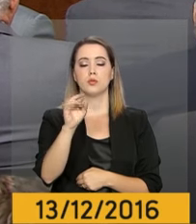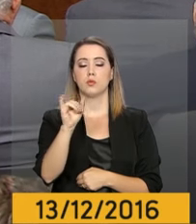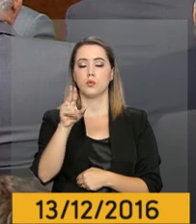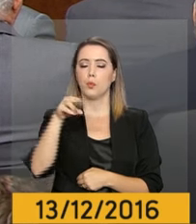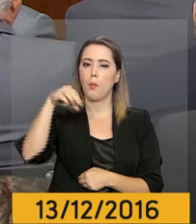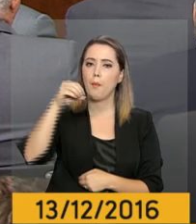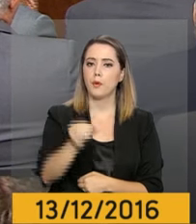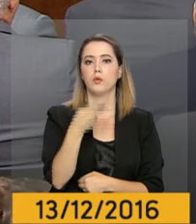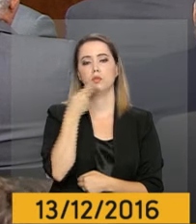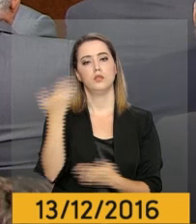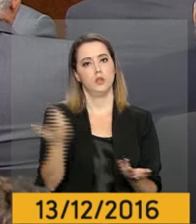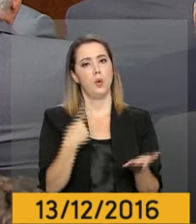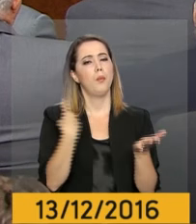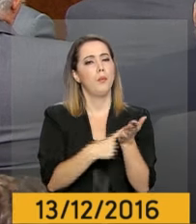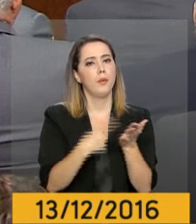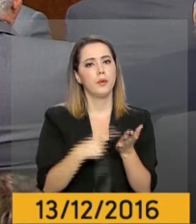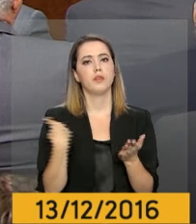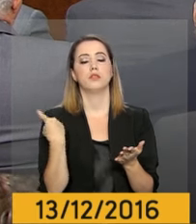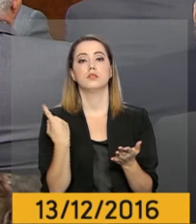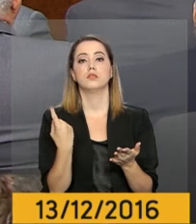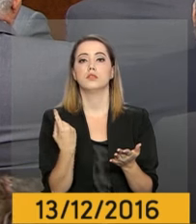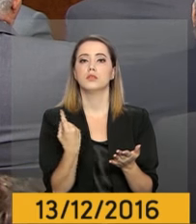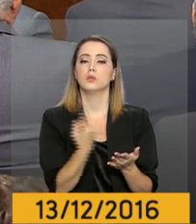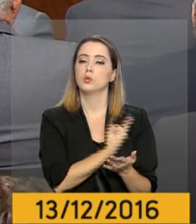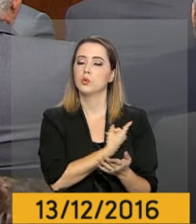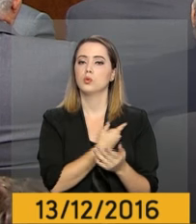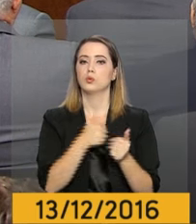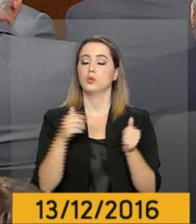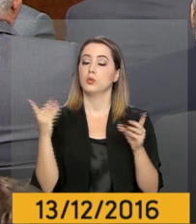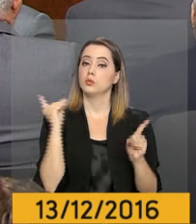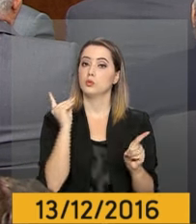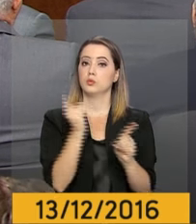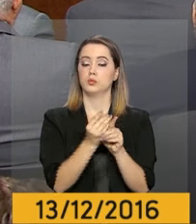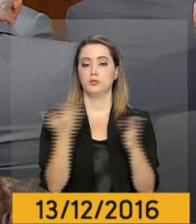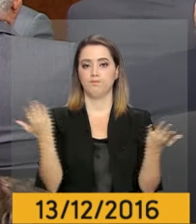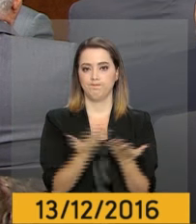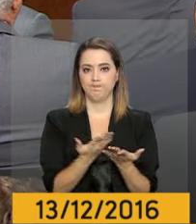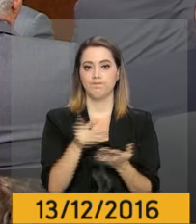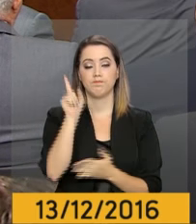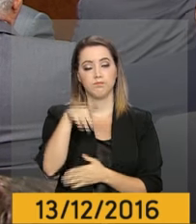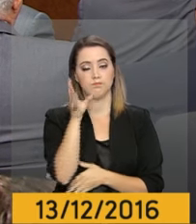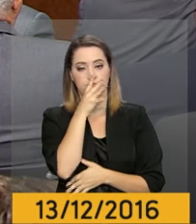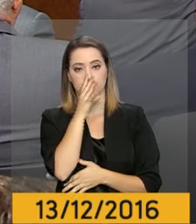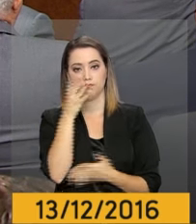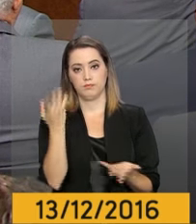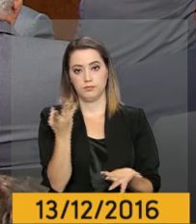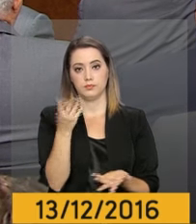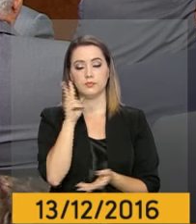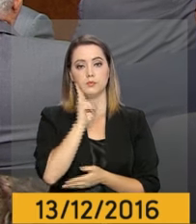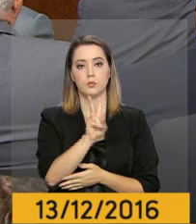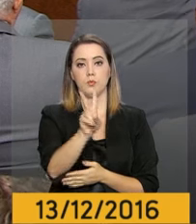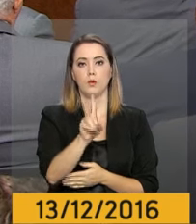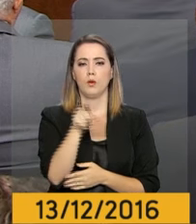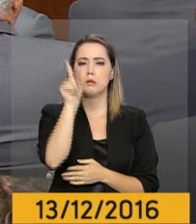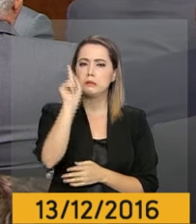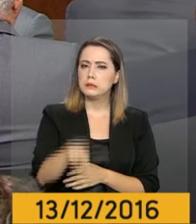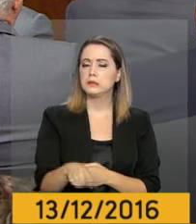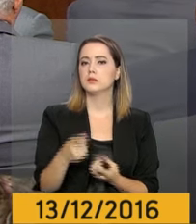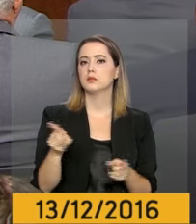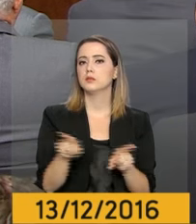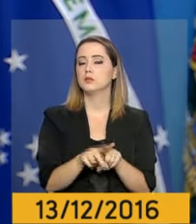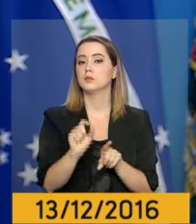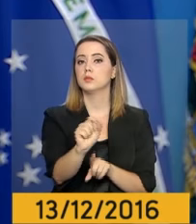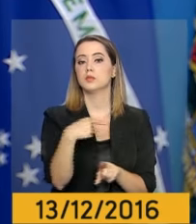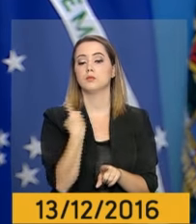nosso encontro e é interessante notar que coincidentemente